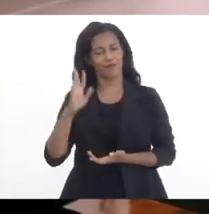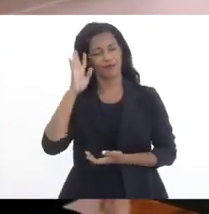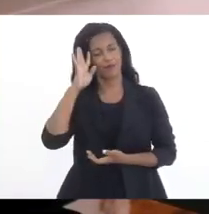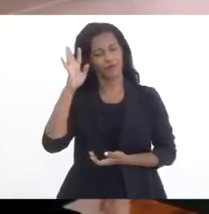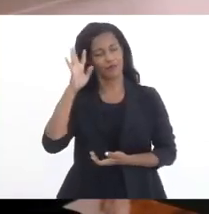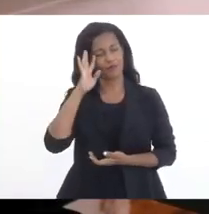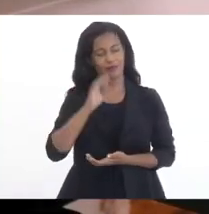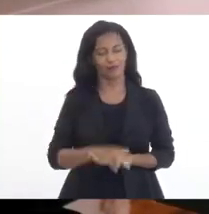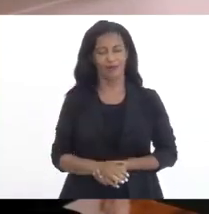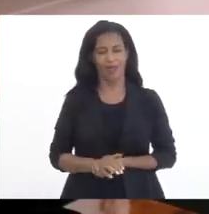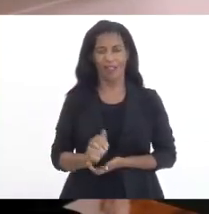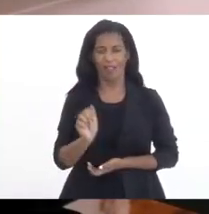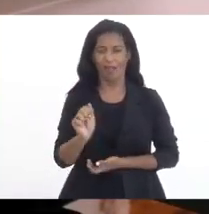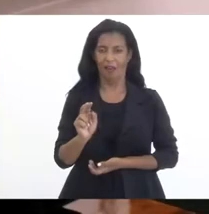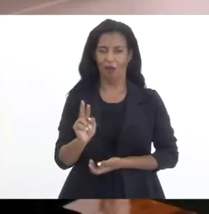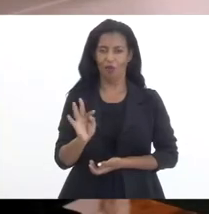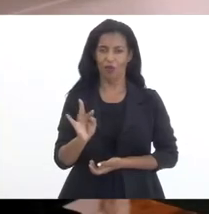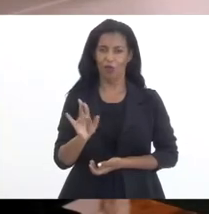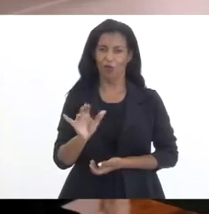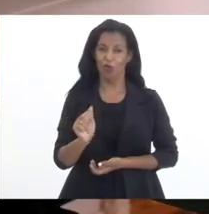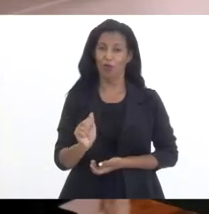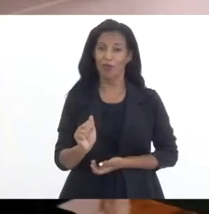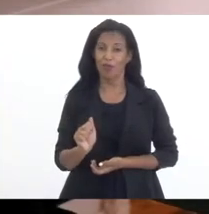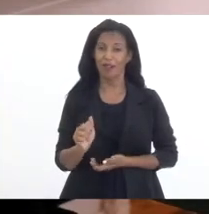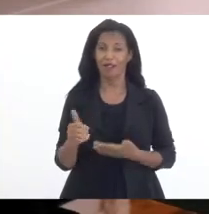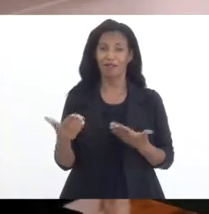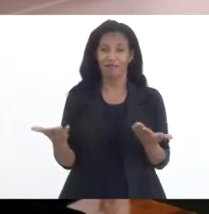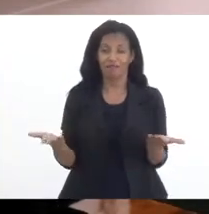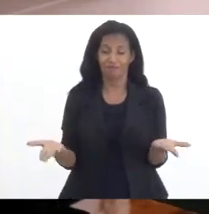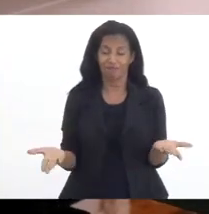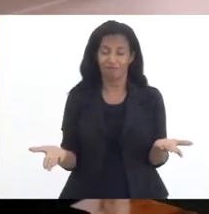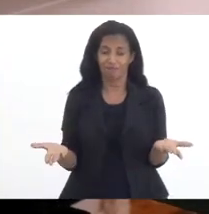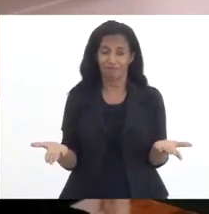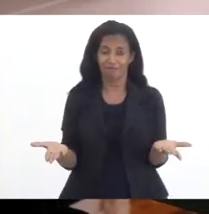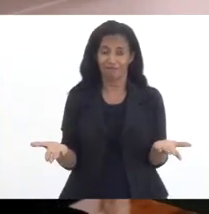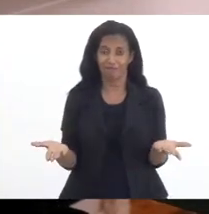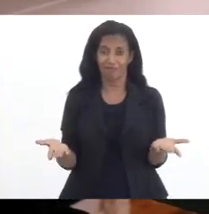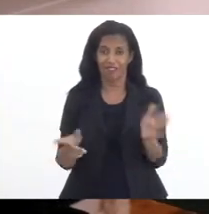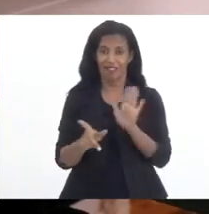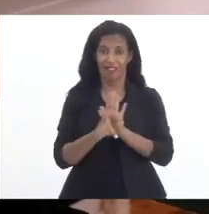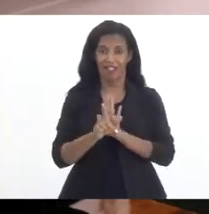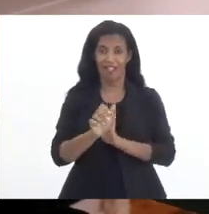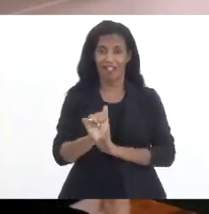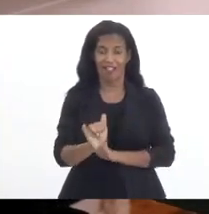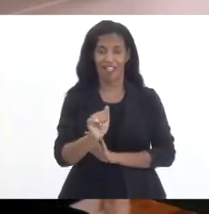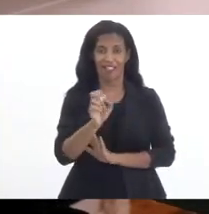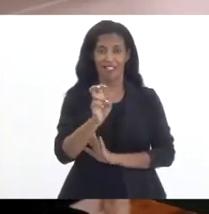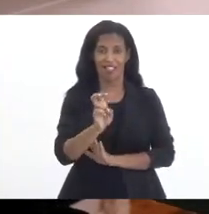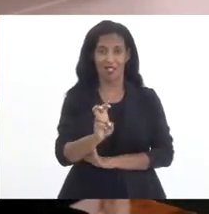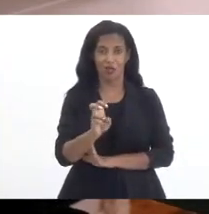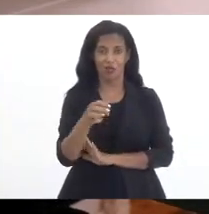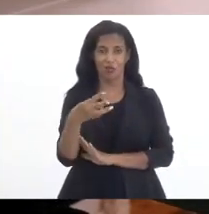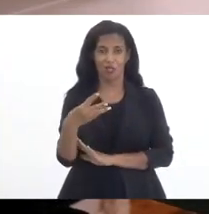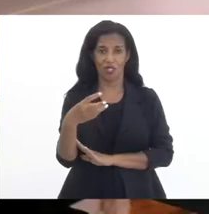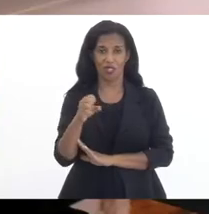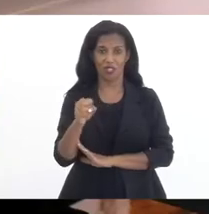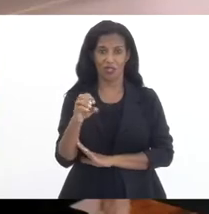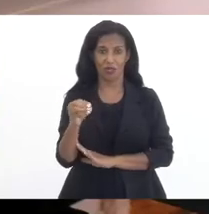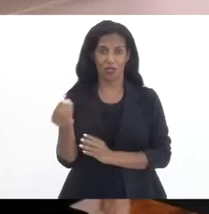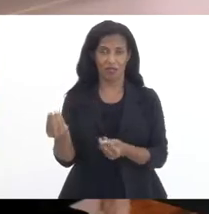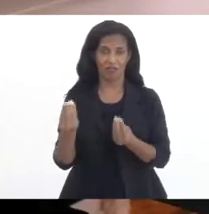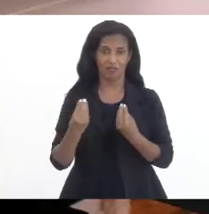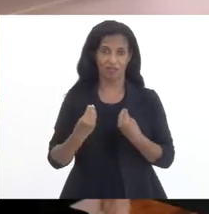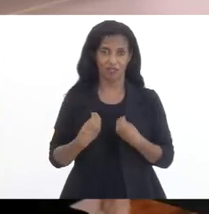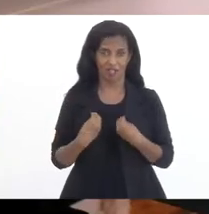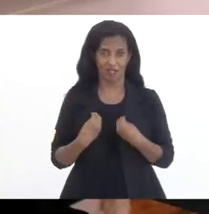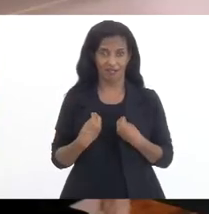refletir. Autonomia, que autonomia a Lei 5.380 nos dá? Com